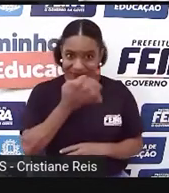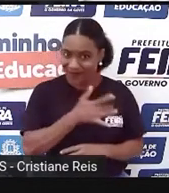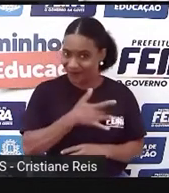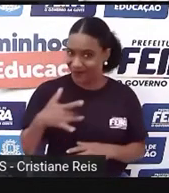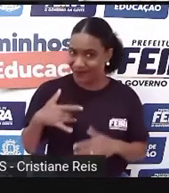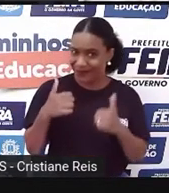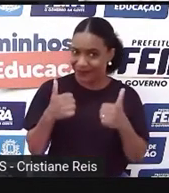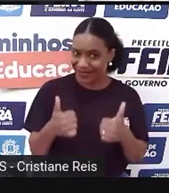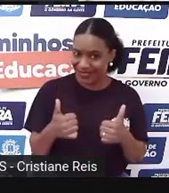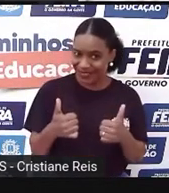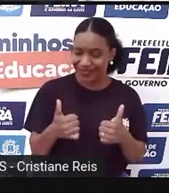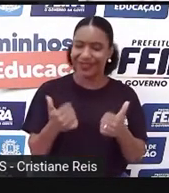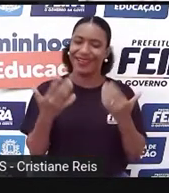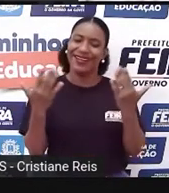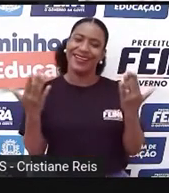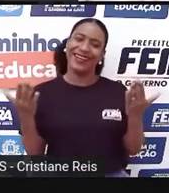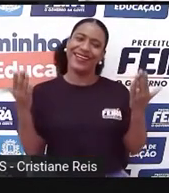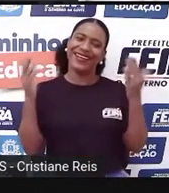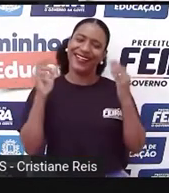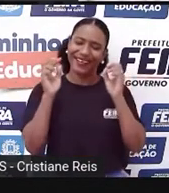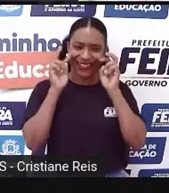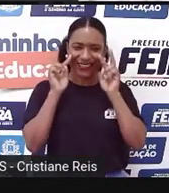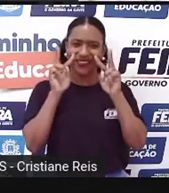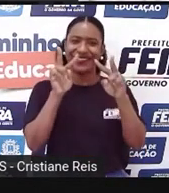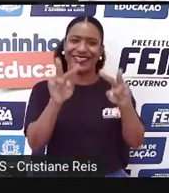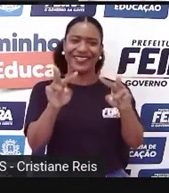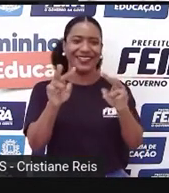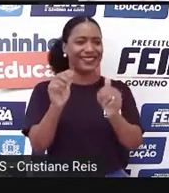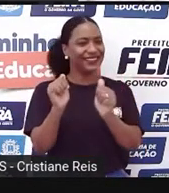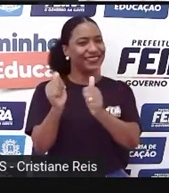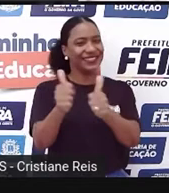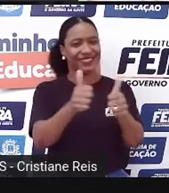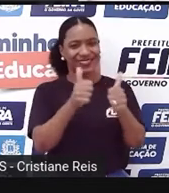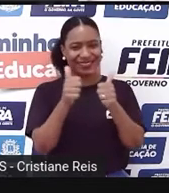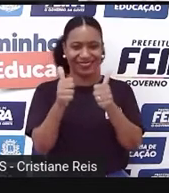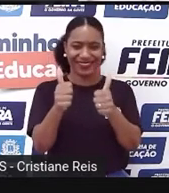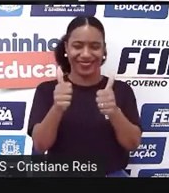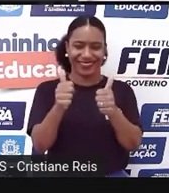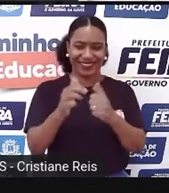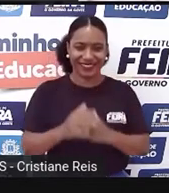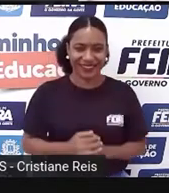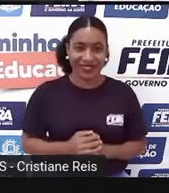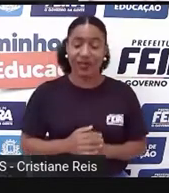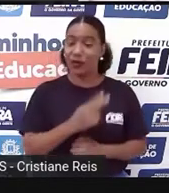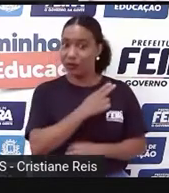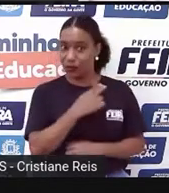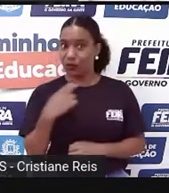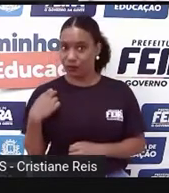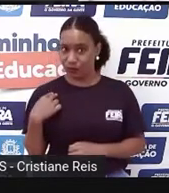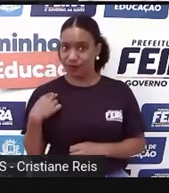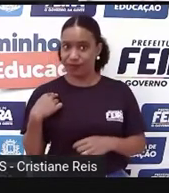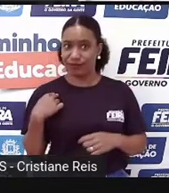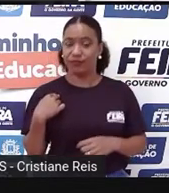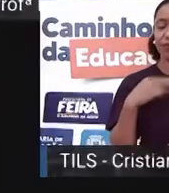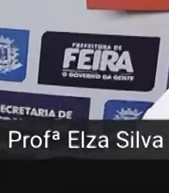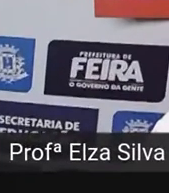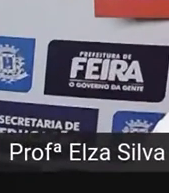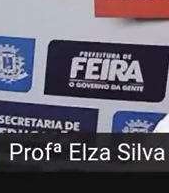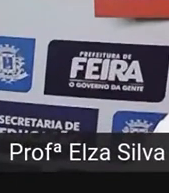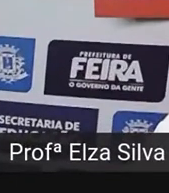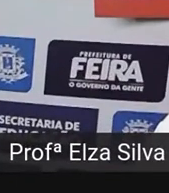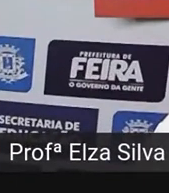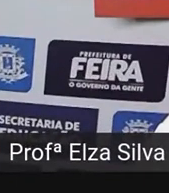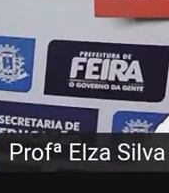very well. Eu espero que vocês estejam muito bem. Eu sou Elsa, sou parda,